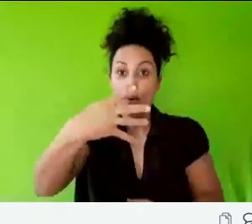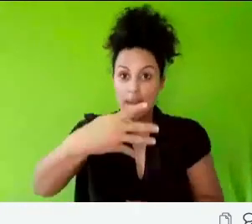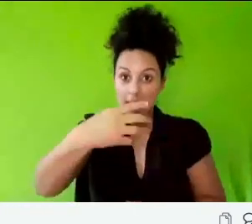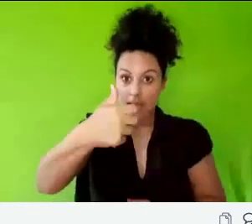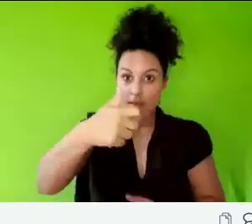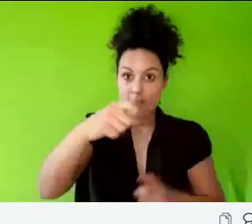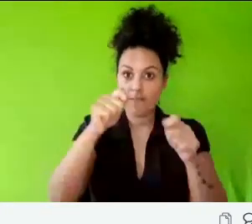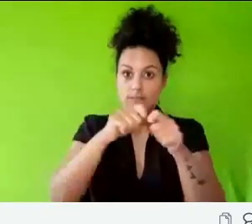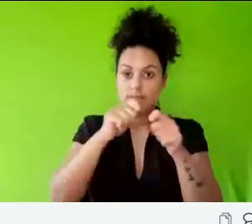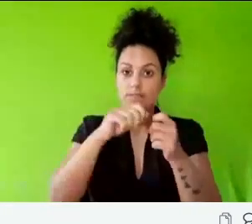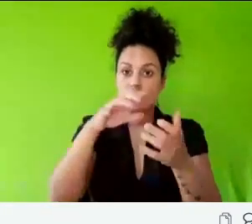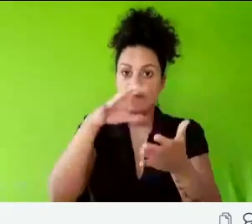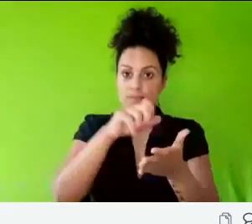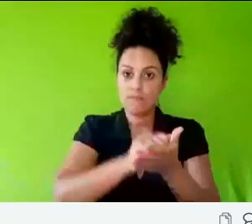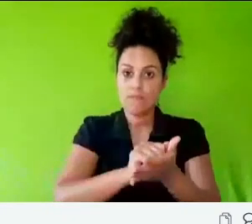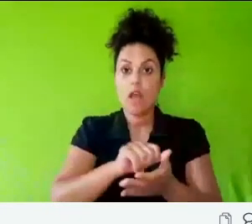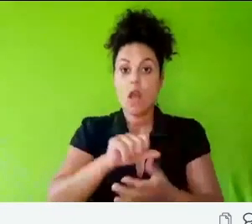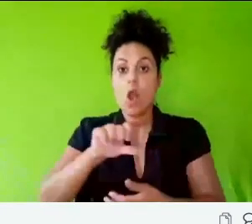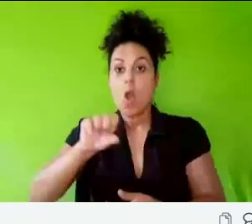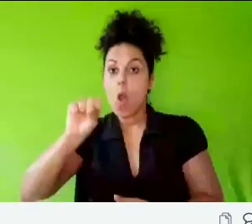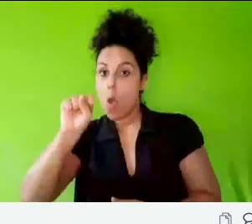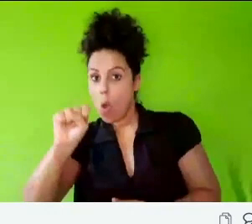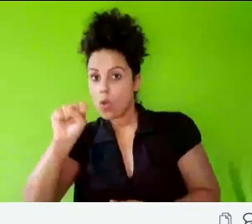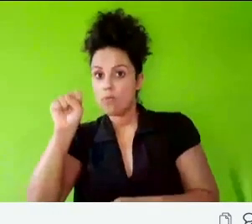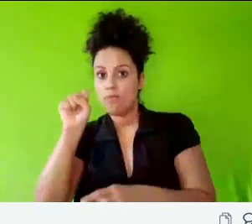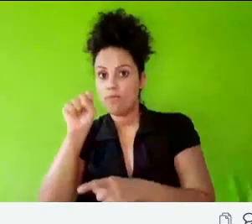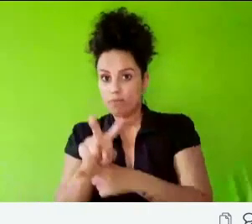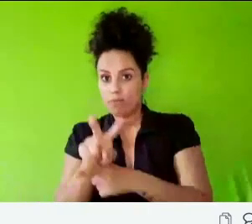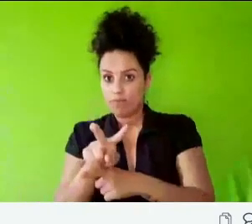e 8 vagas.